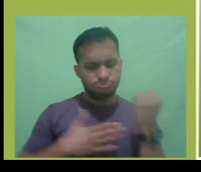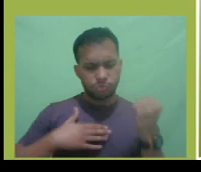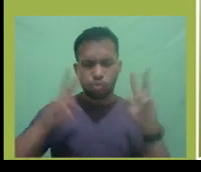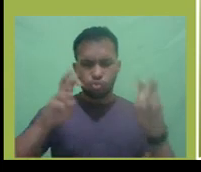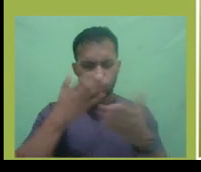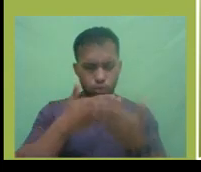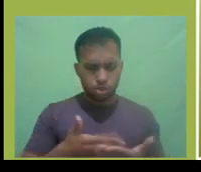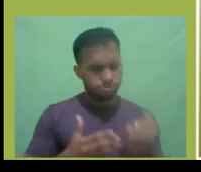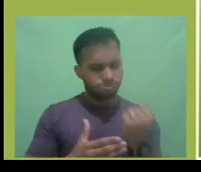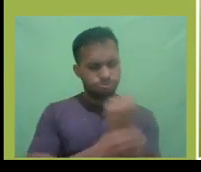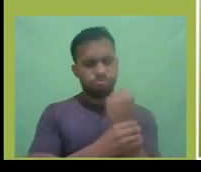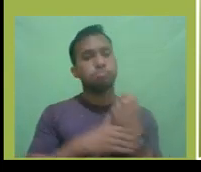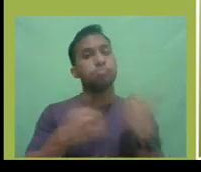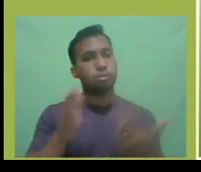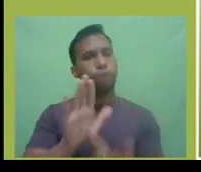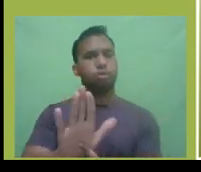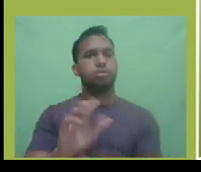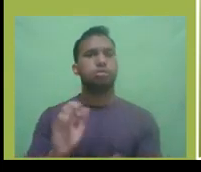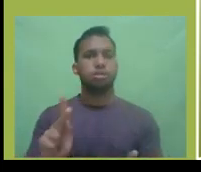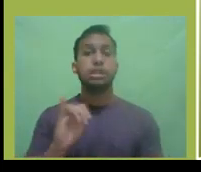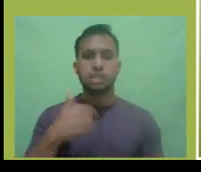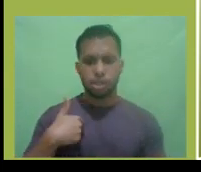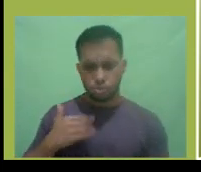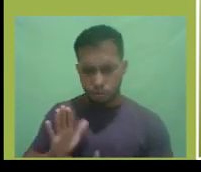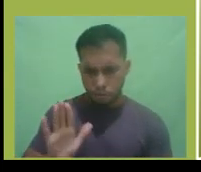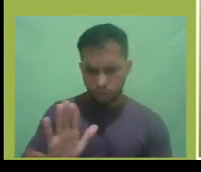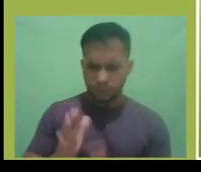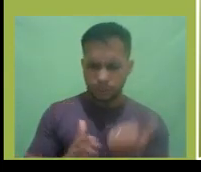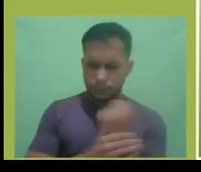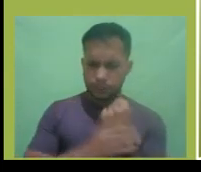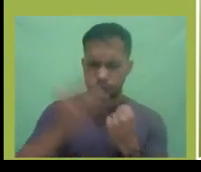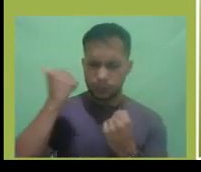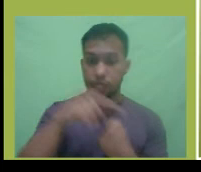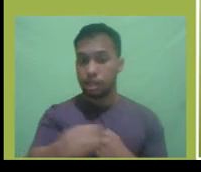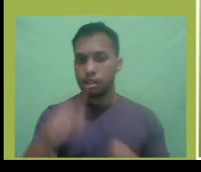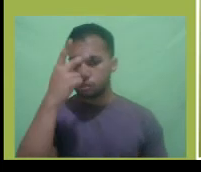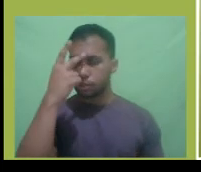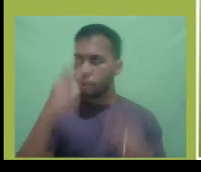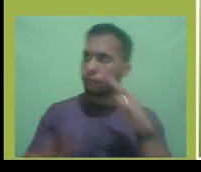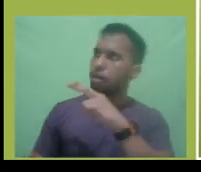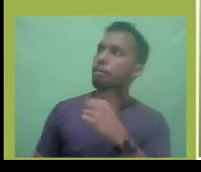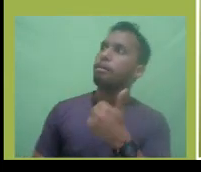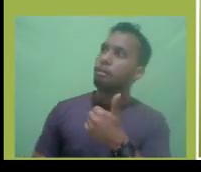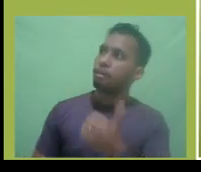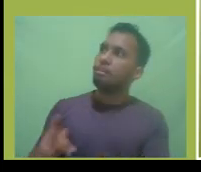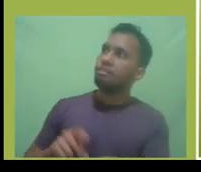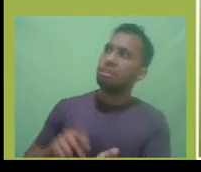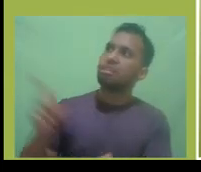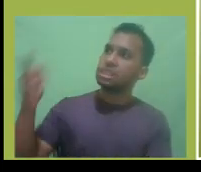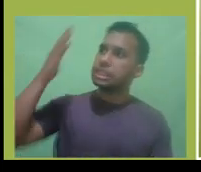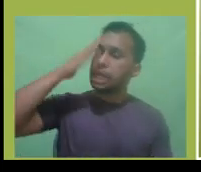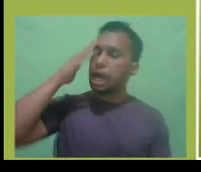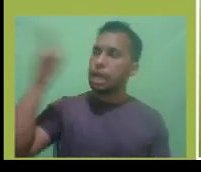demonstra domínio do que está falando, as pessoas dão mais crédito e isso isso facilita